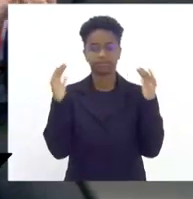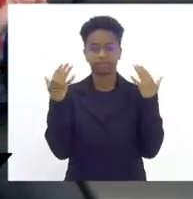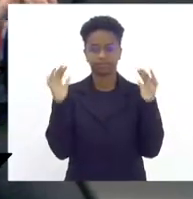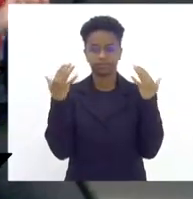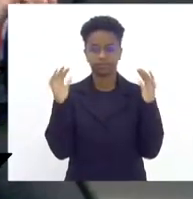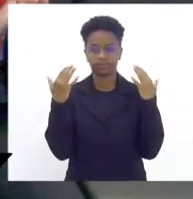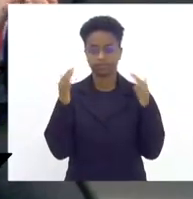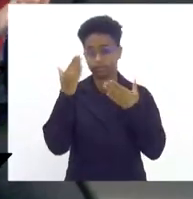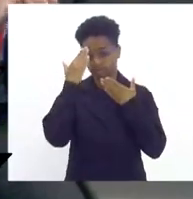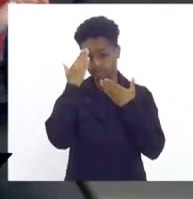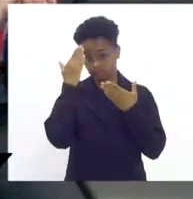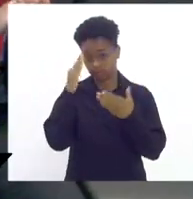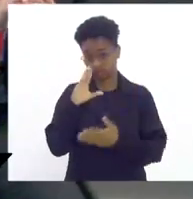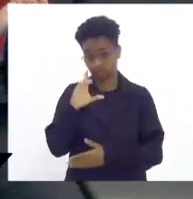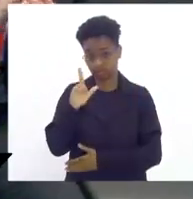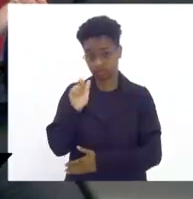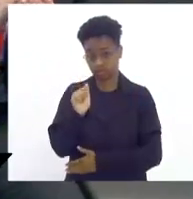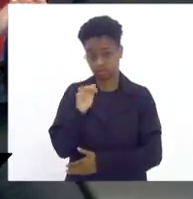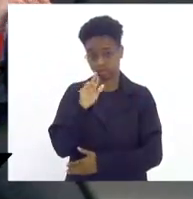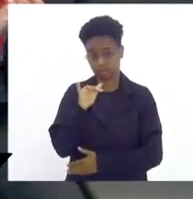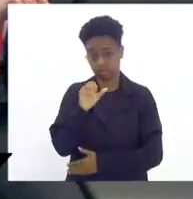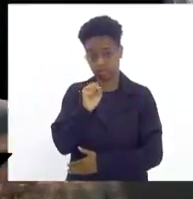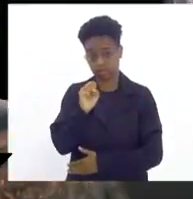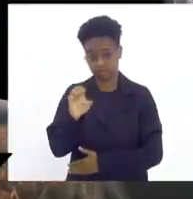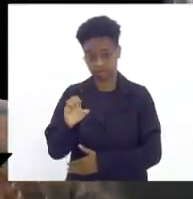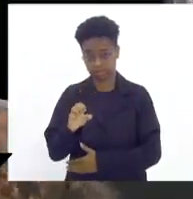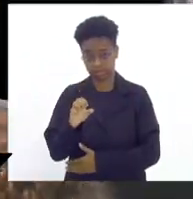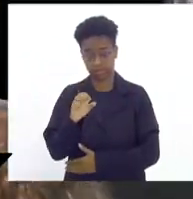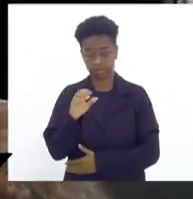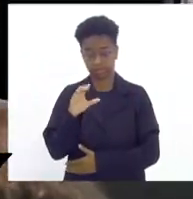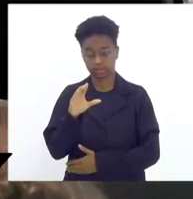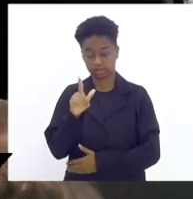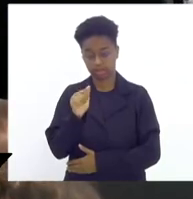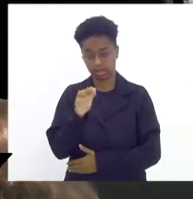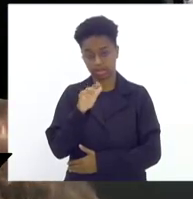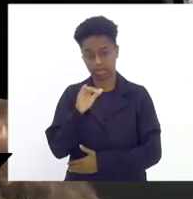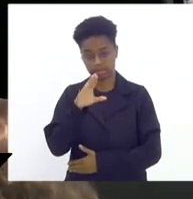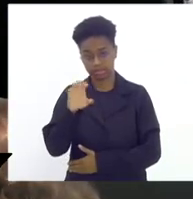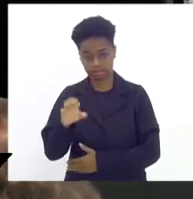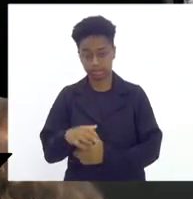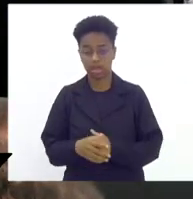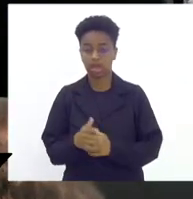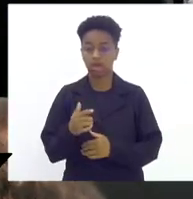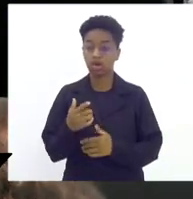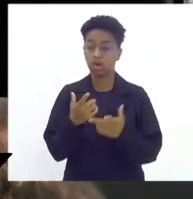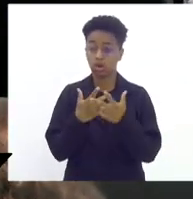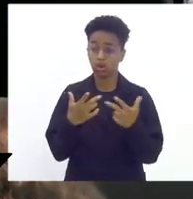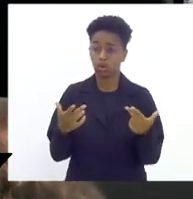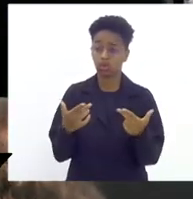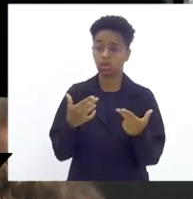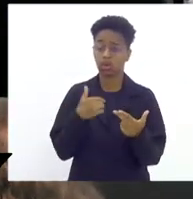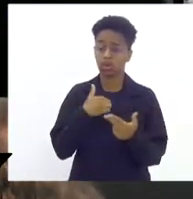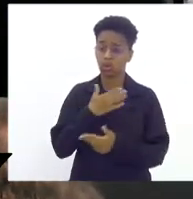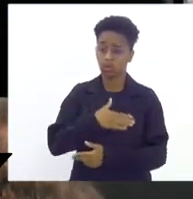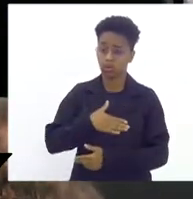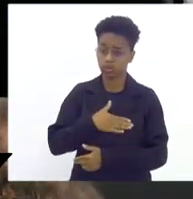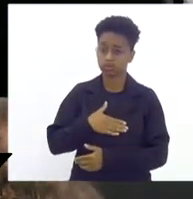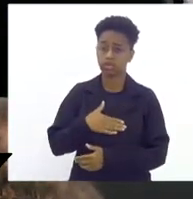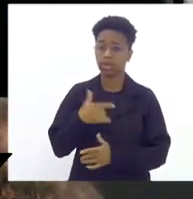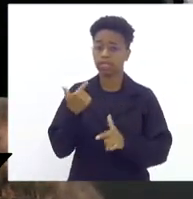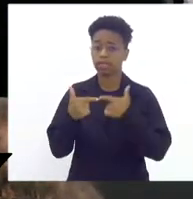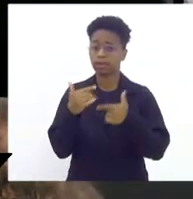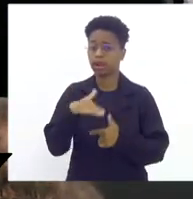muito obrigada Clarice é gente uma das coisas que eu mais gosto de ser do poder público é na verdade